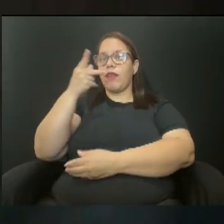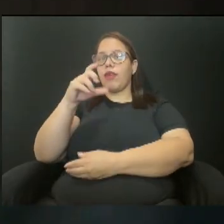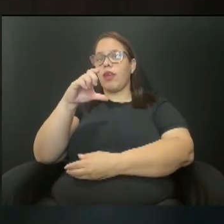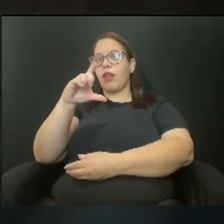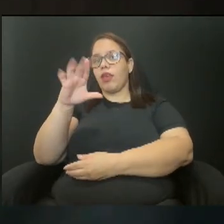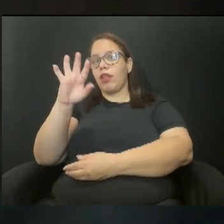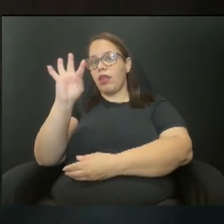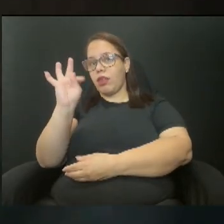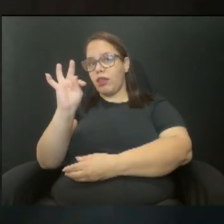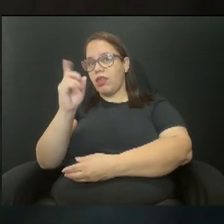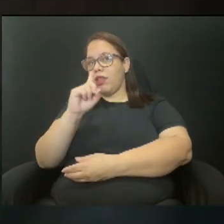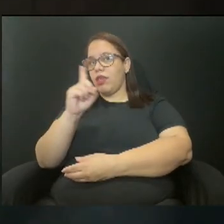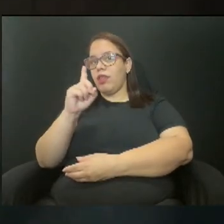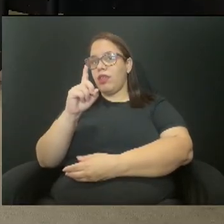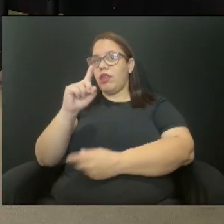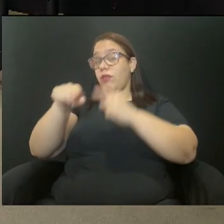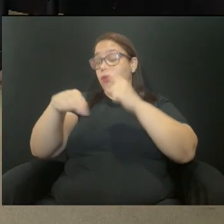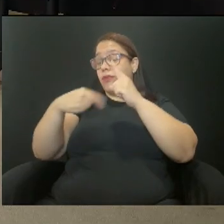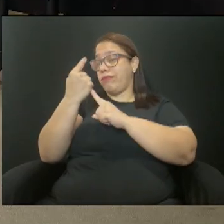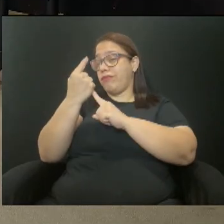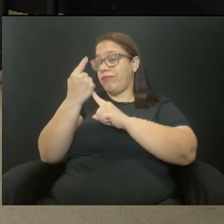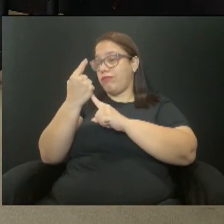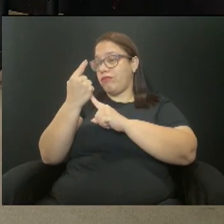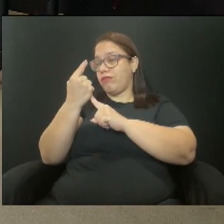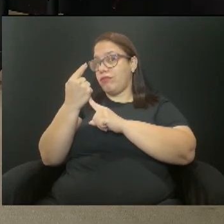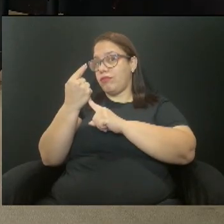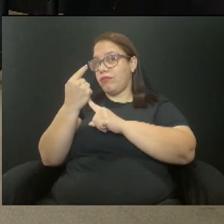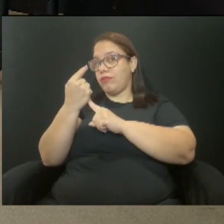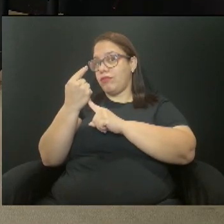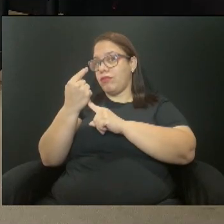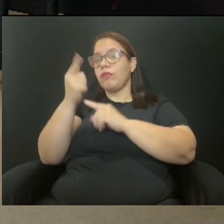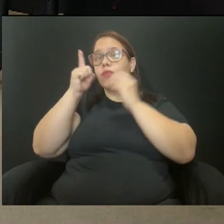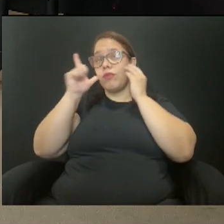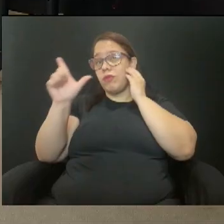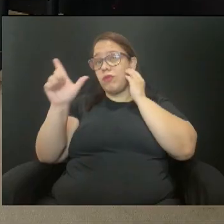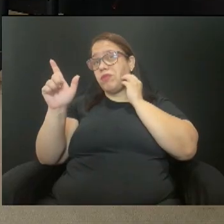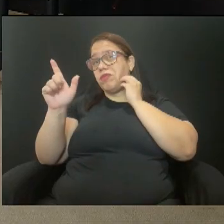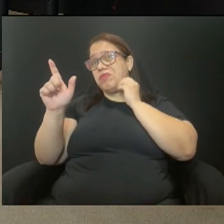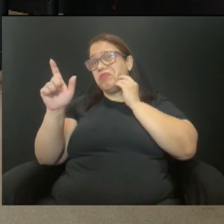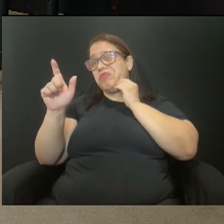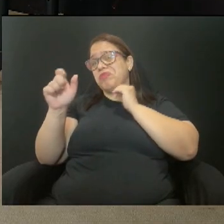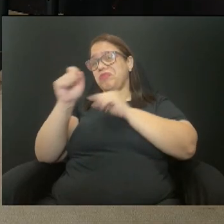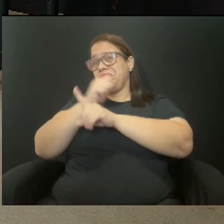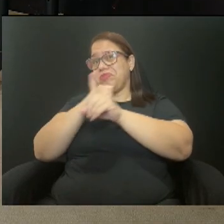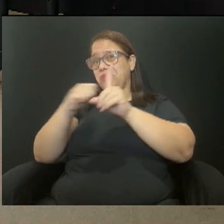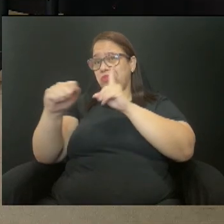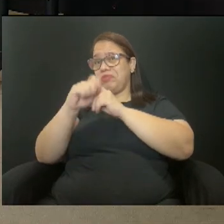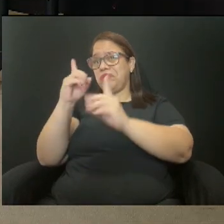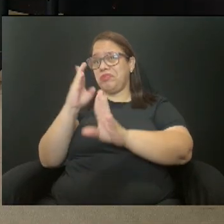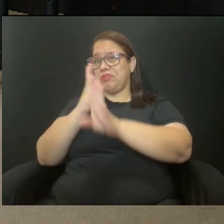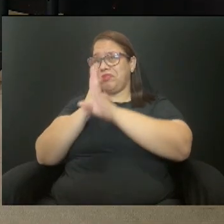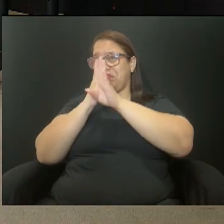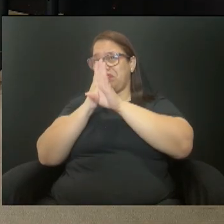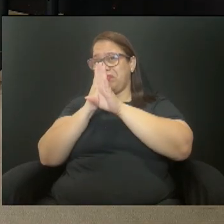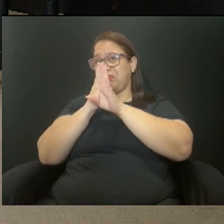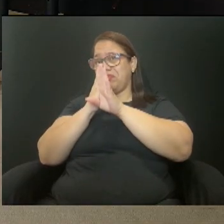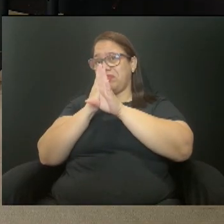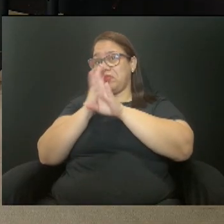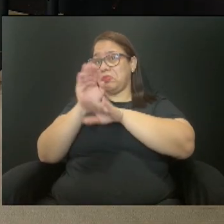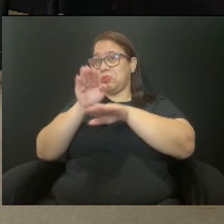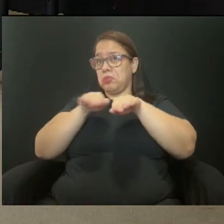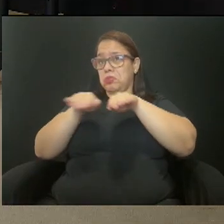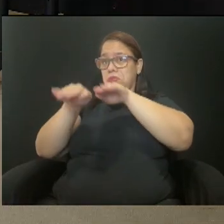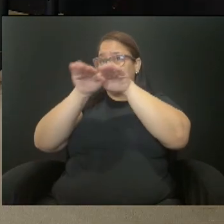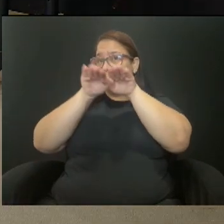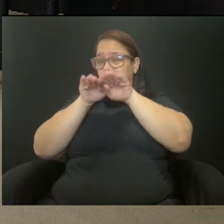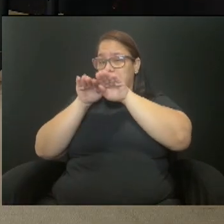ter sucesso? Nós vamos conseguir, como sociedade, encontrar aí um equilíbrio entre